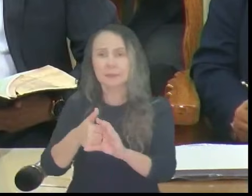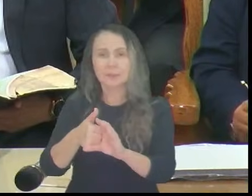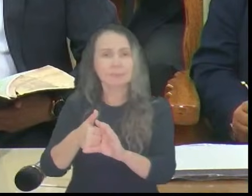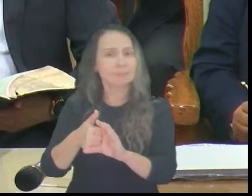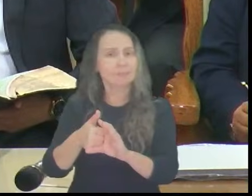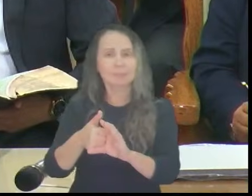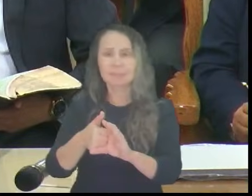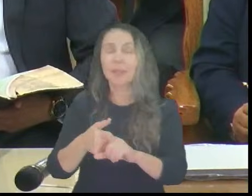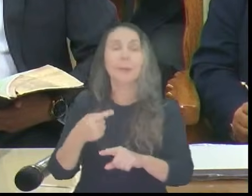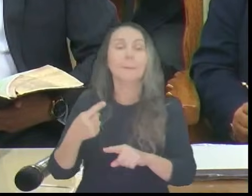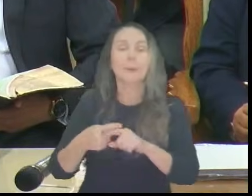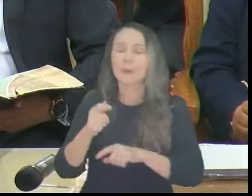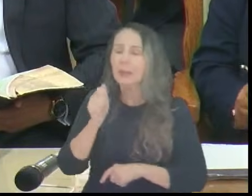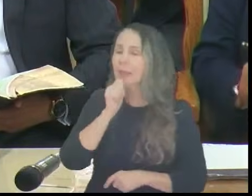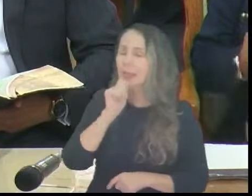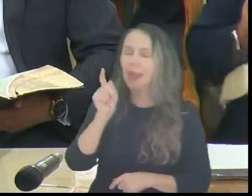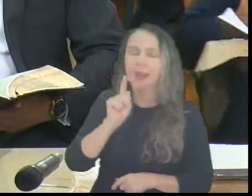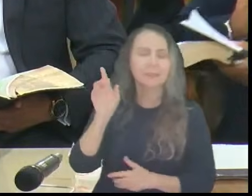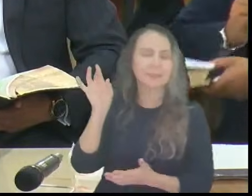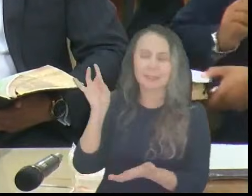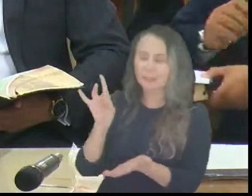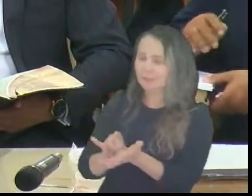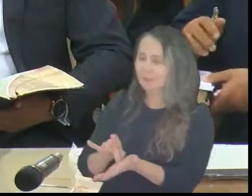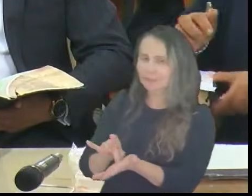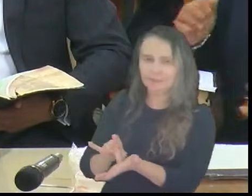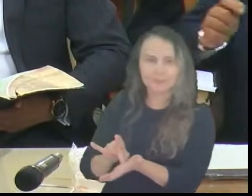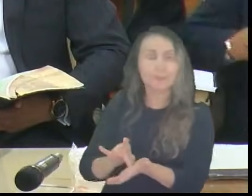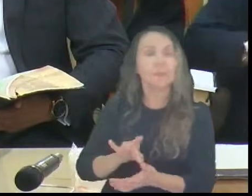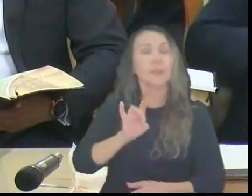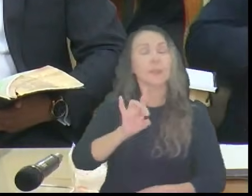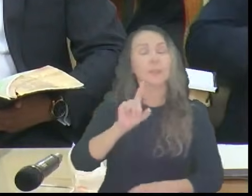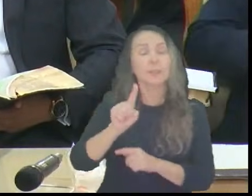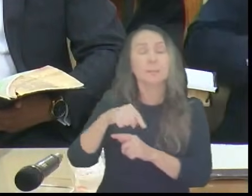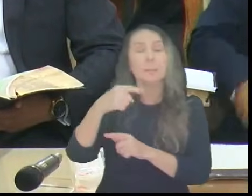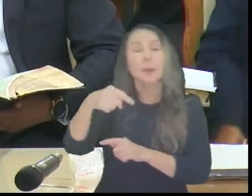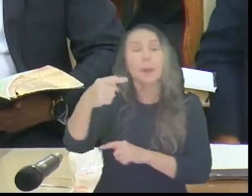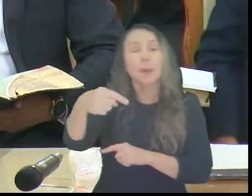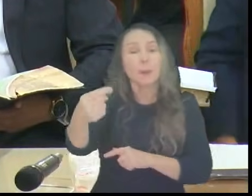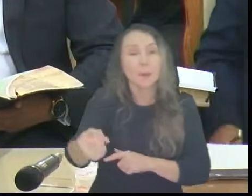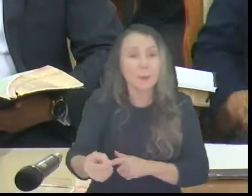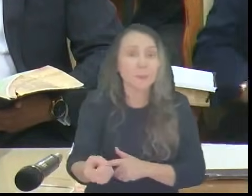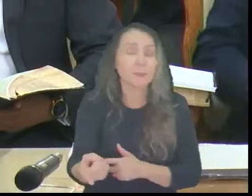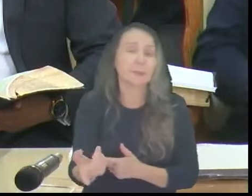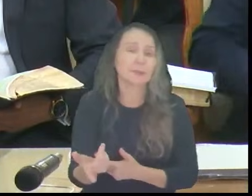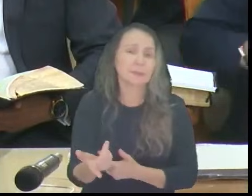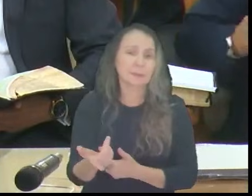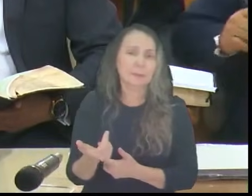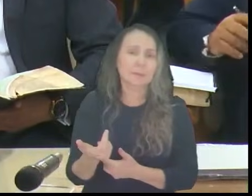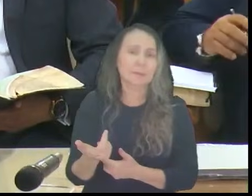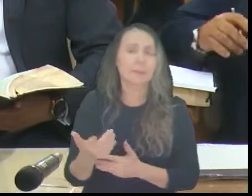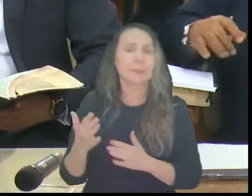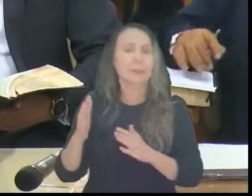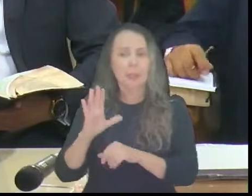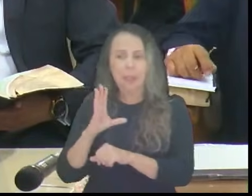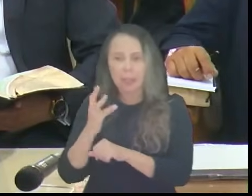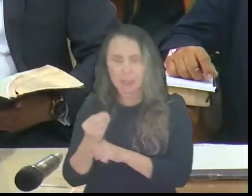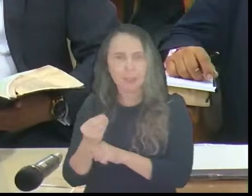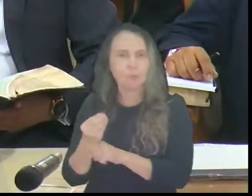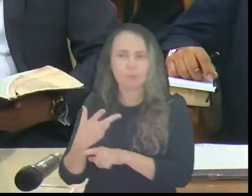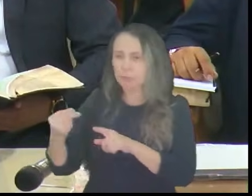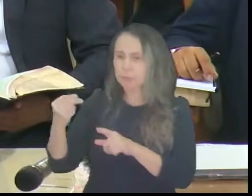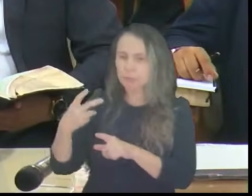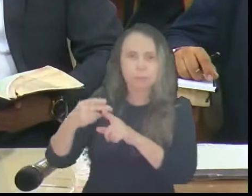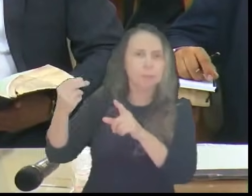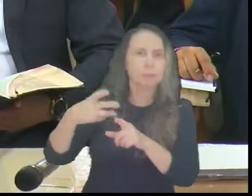não reconhecida pelo Estado. Só depois, com o decorrer do tempo, a igreja foi vencendo e foi podendo.